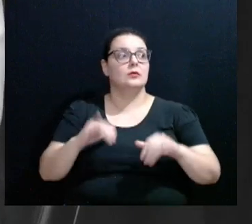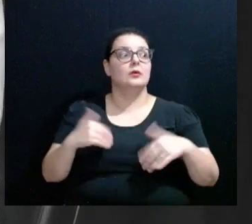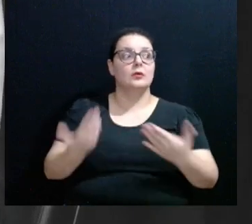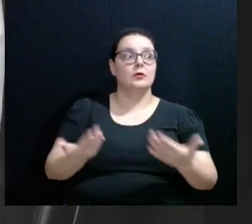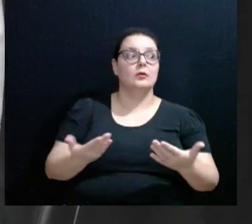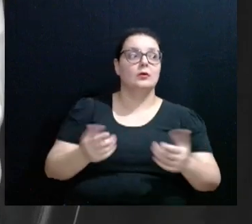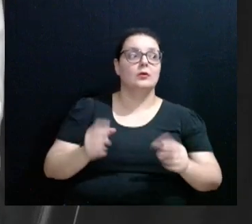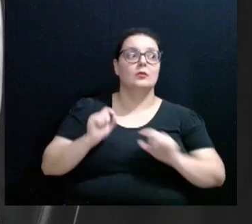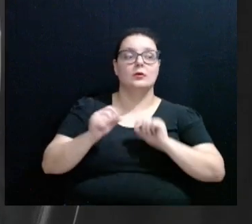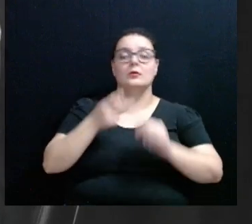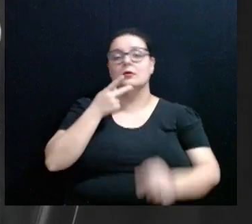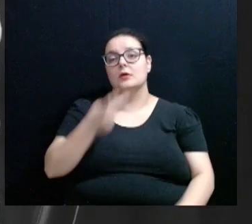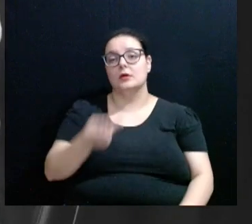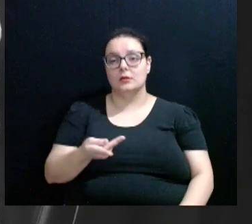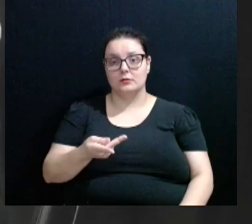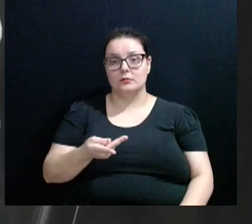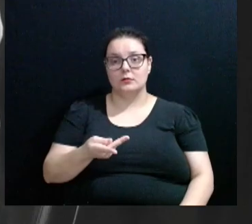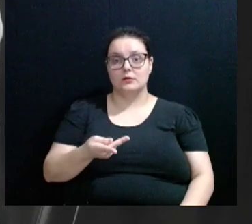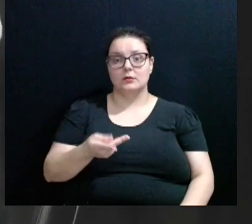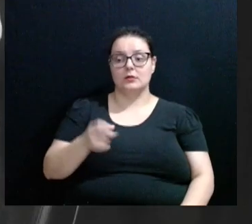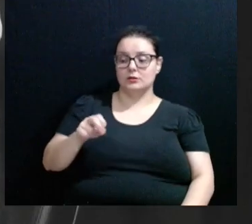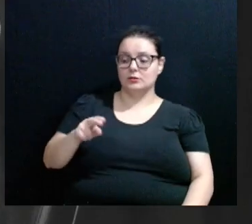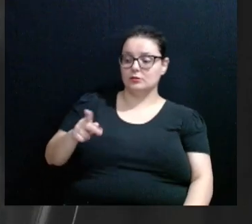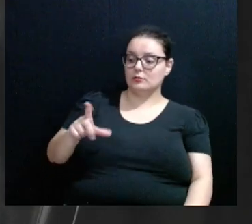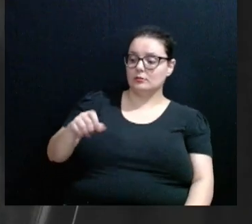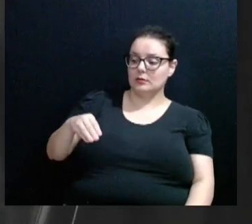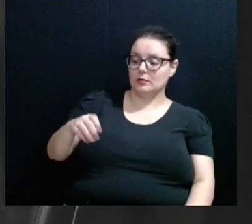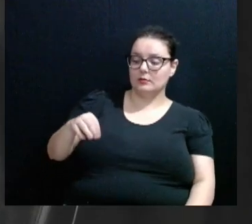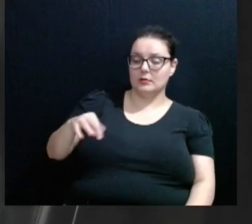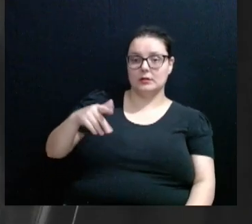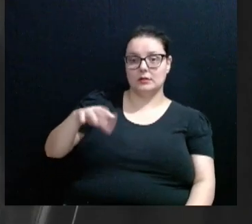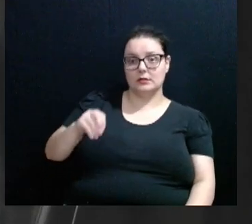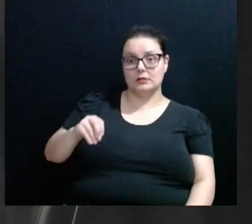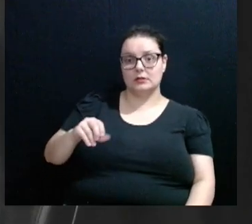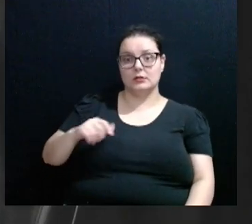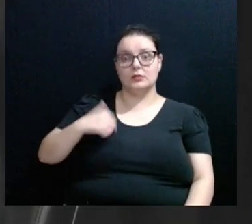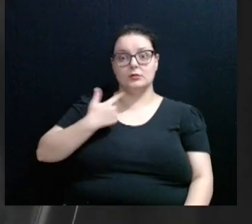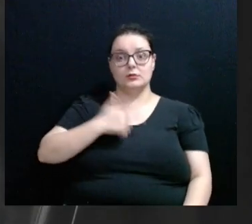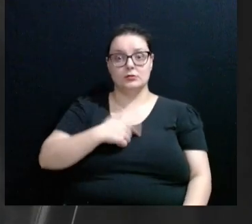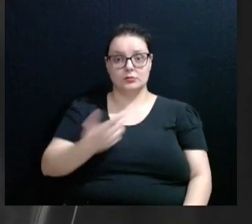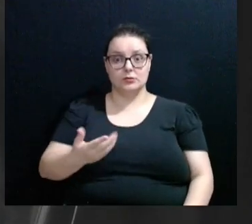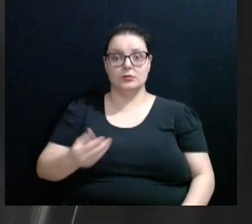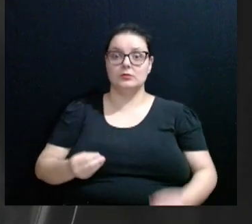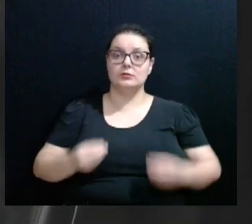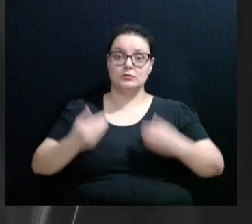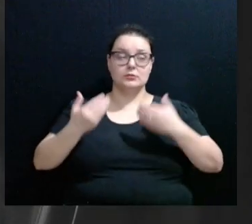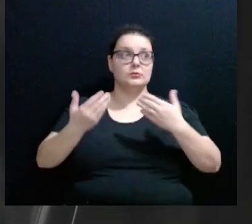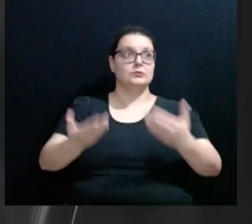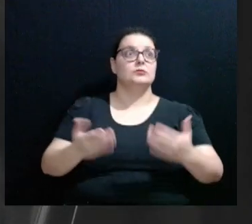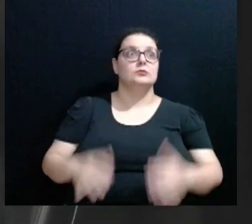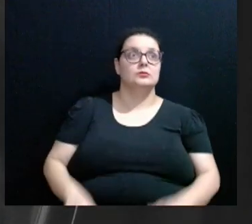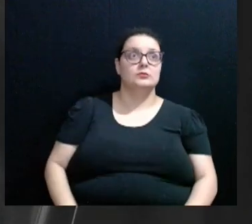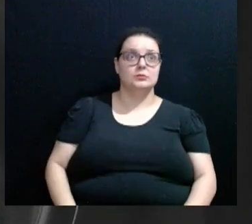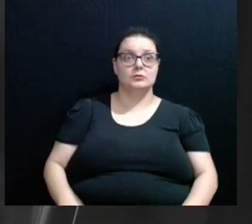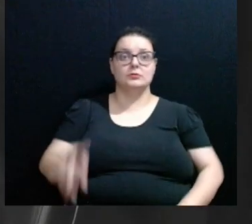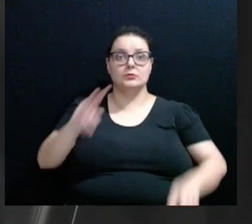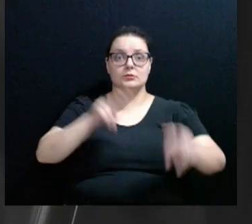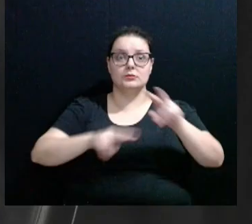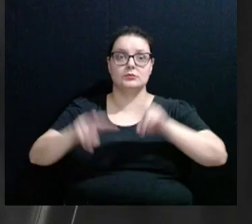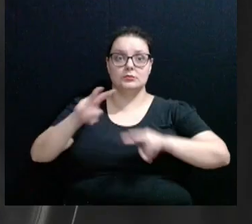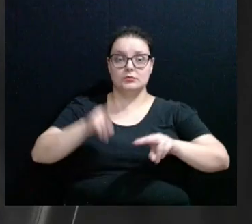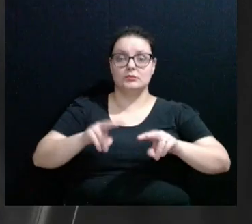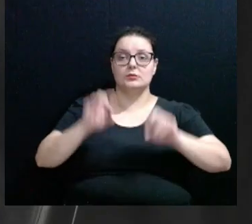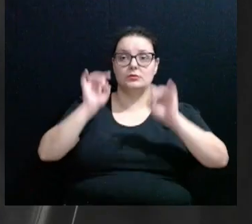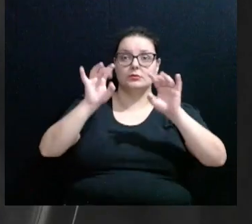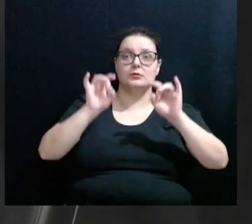deixando? Falando assim, essa suplementação é porque a gente está dando um olhar especial para